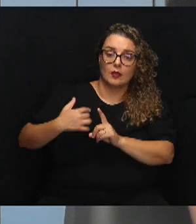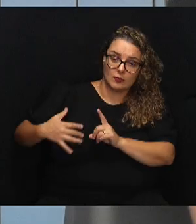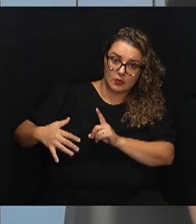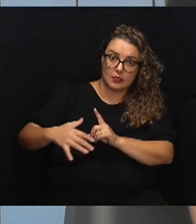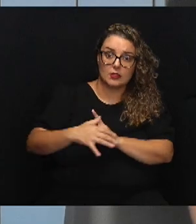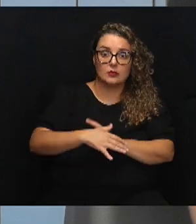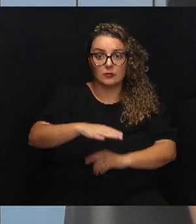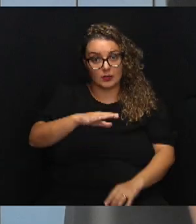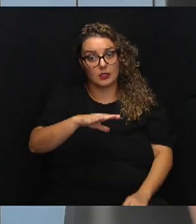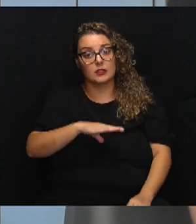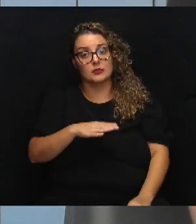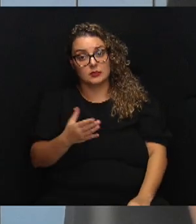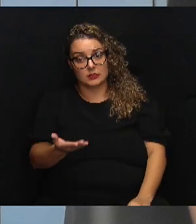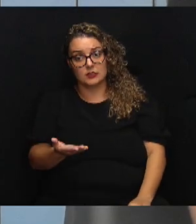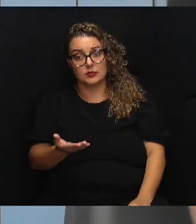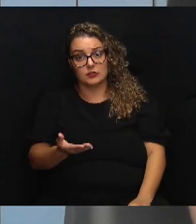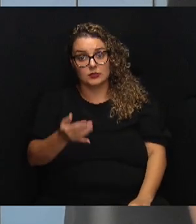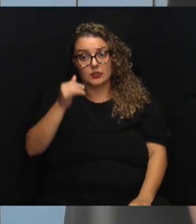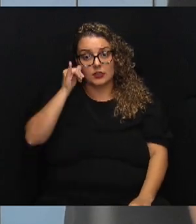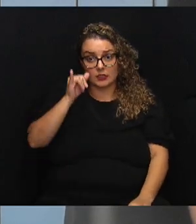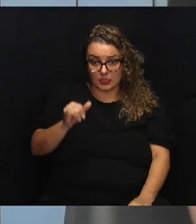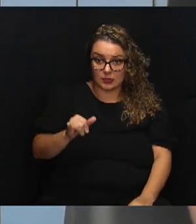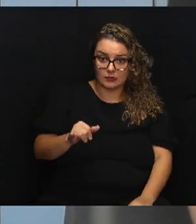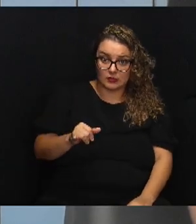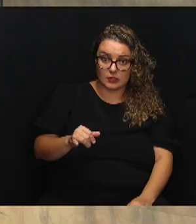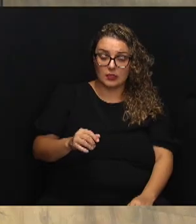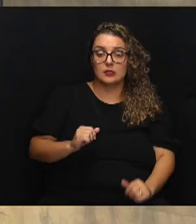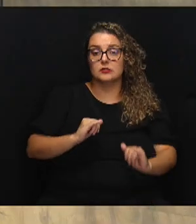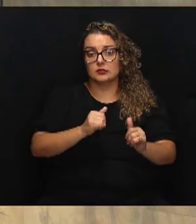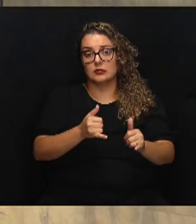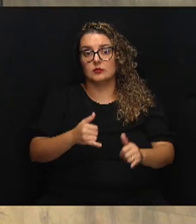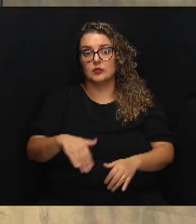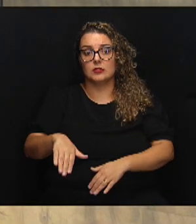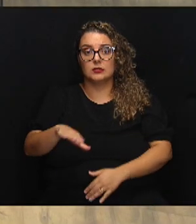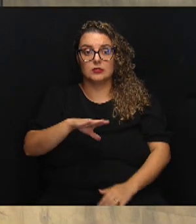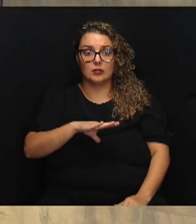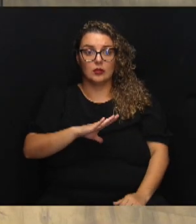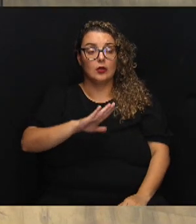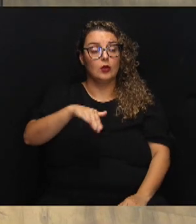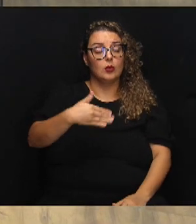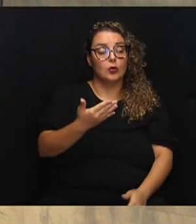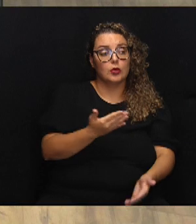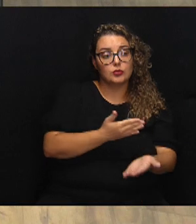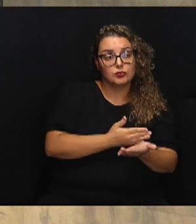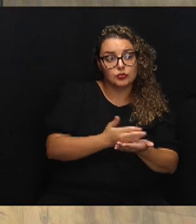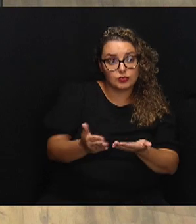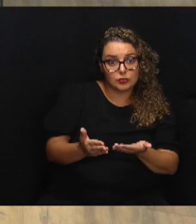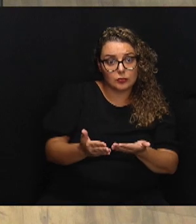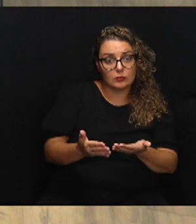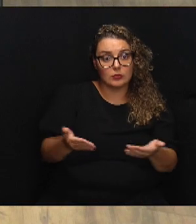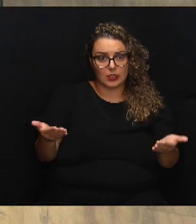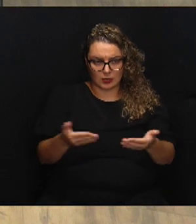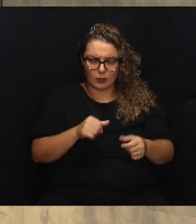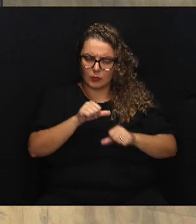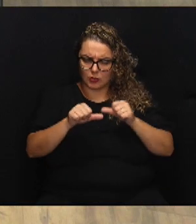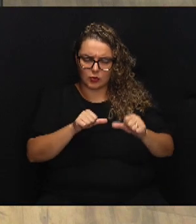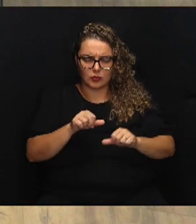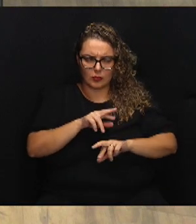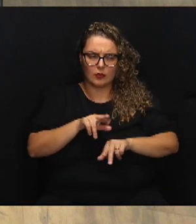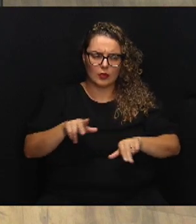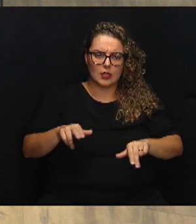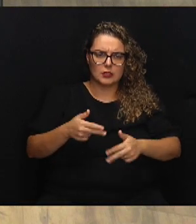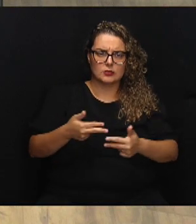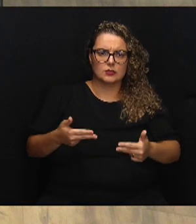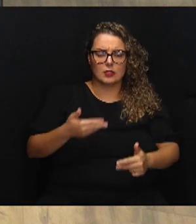para a cidade, né? Evitar esses abandonos na cidade. De quando o senhor começou para hoje, mudou muito? O cenário é